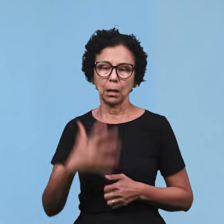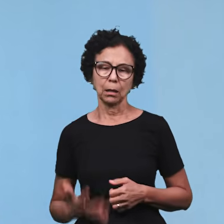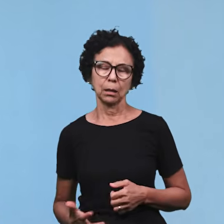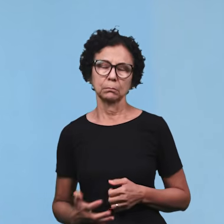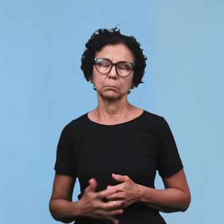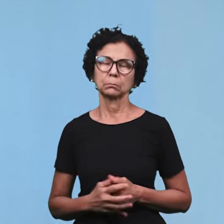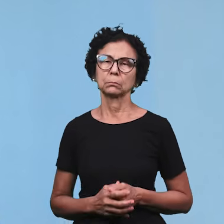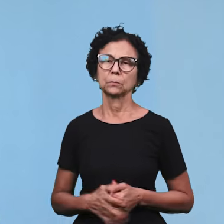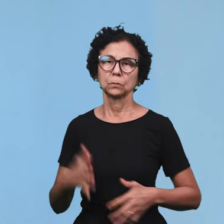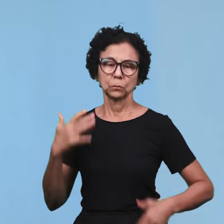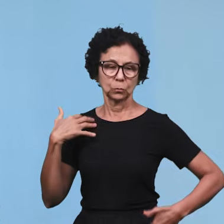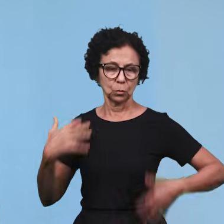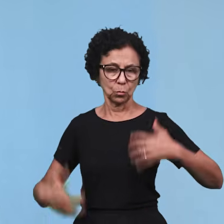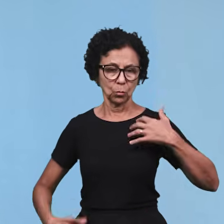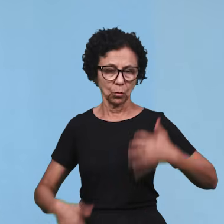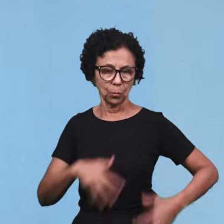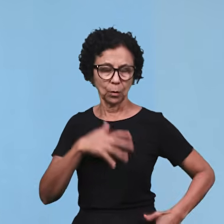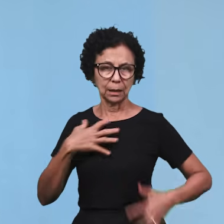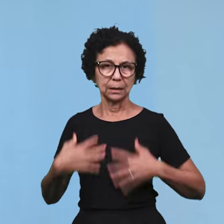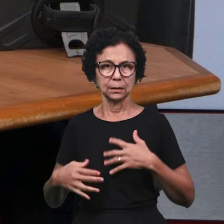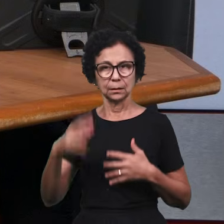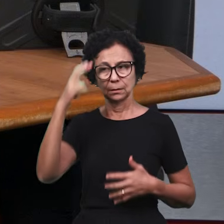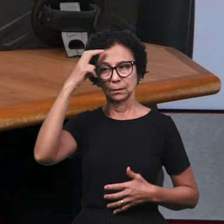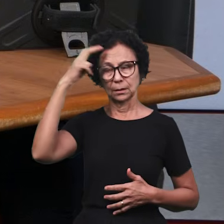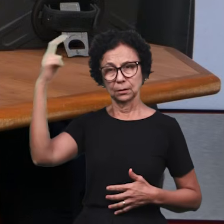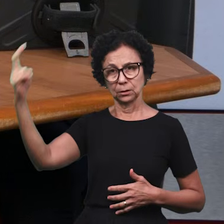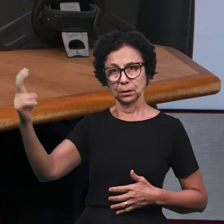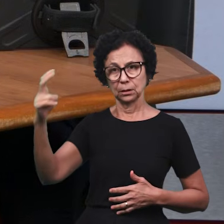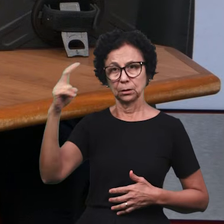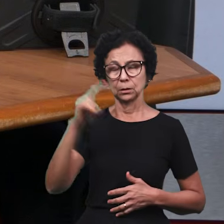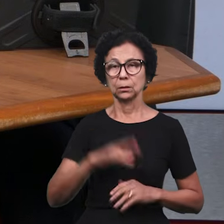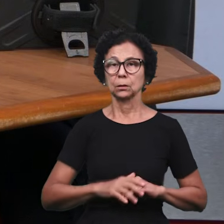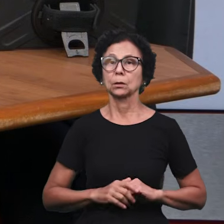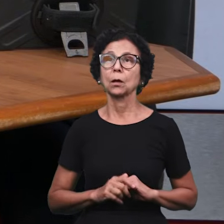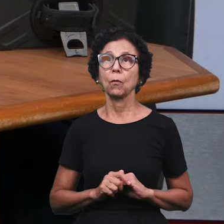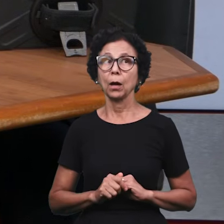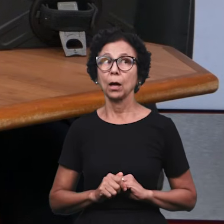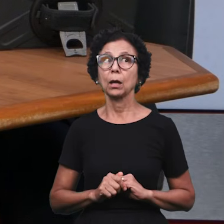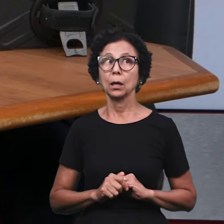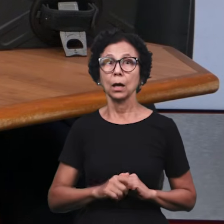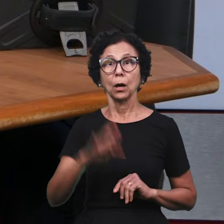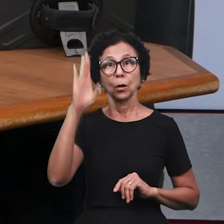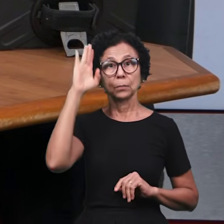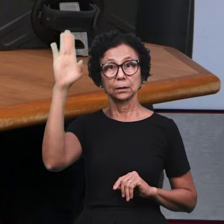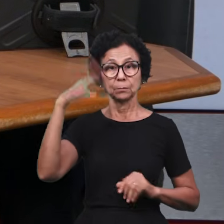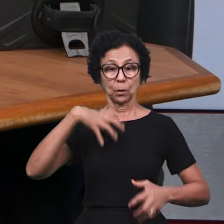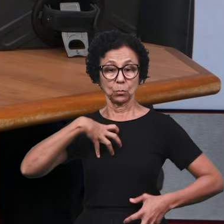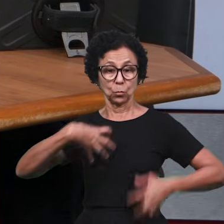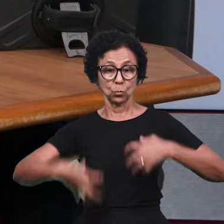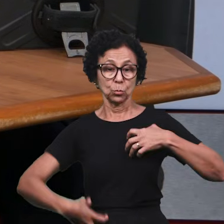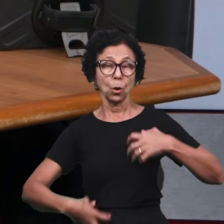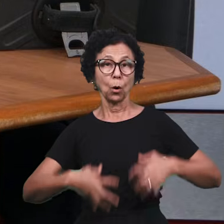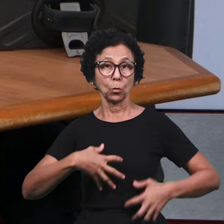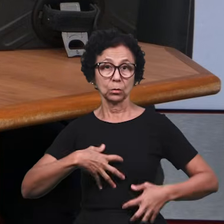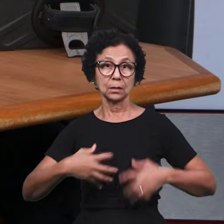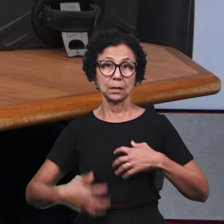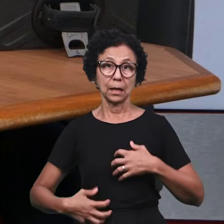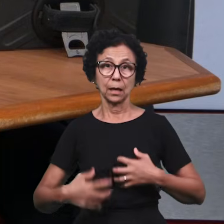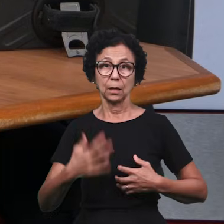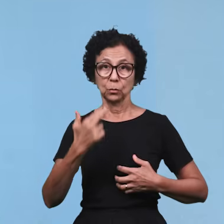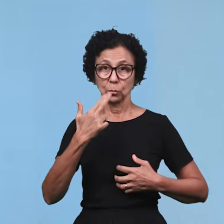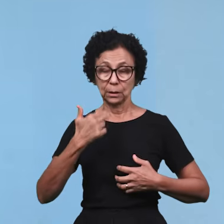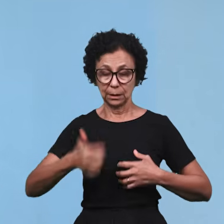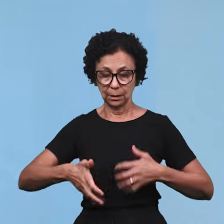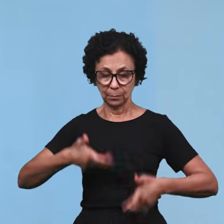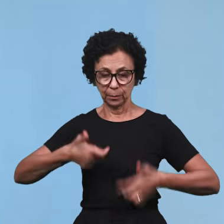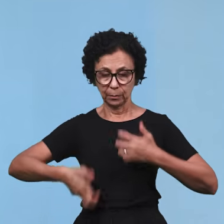muito inteligente, ele acaba dando prioridade aos nossos órgãos vitais. Então as vitaminas e os ativos, os nutrientes, acabam